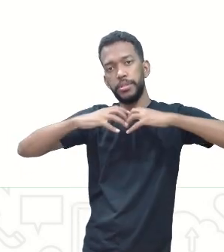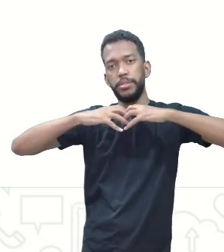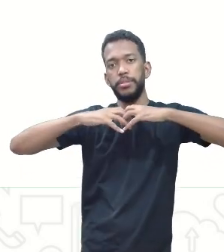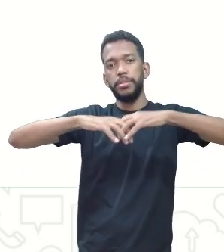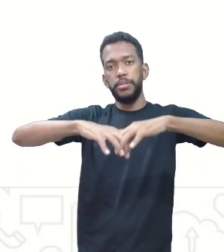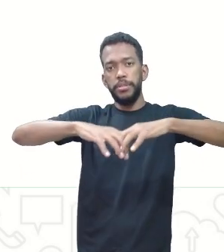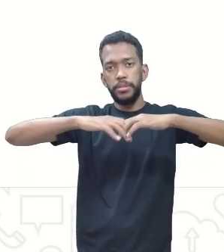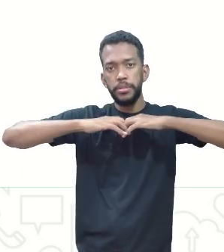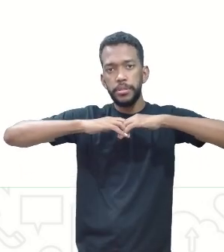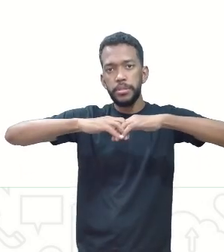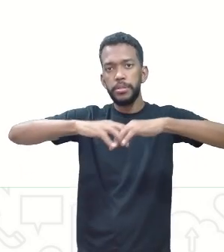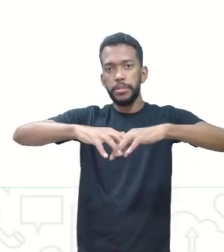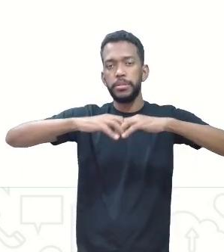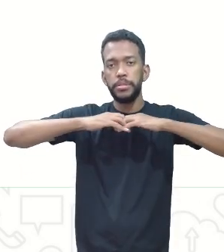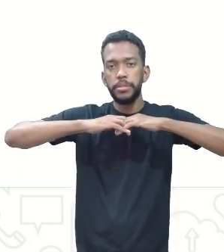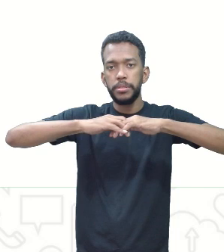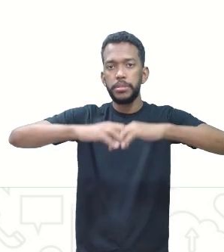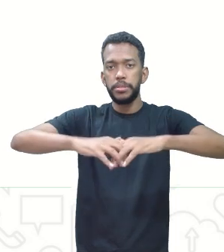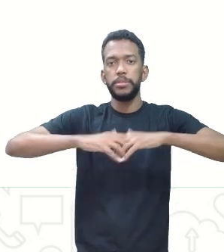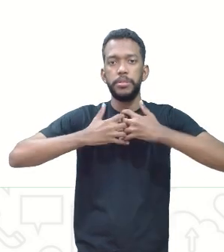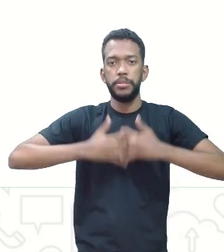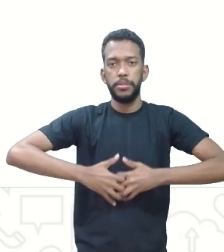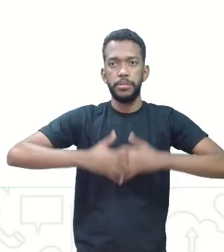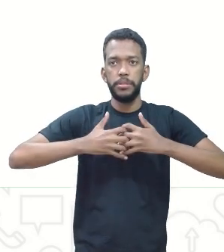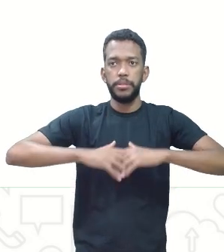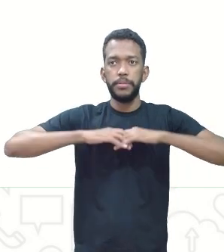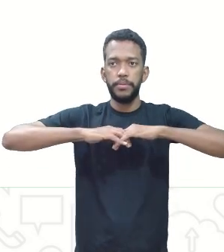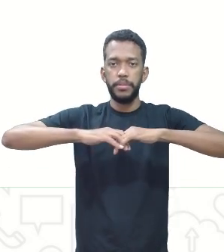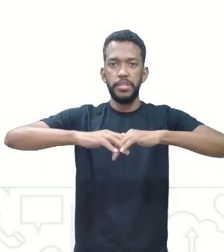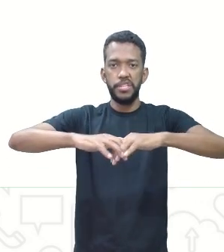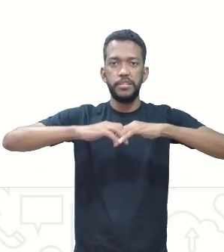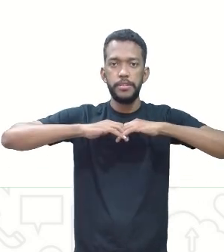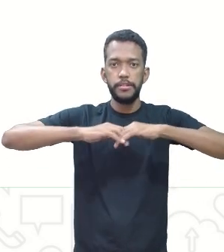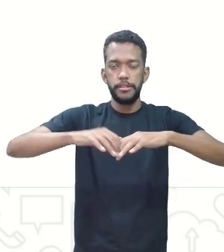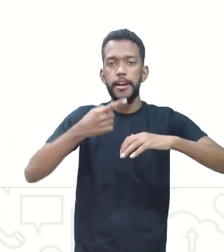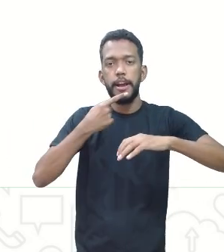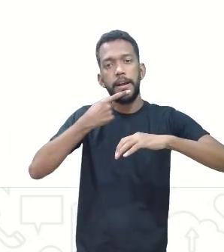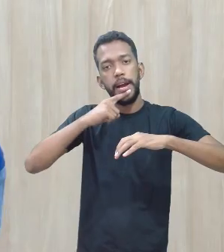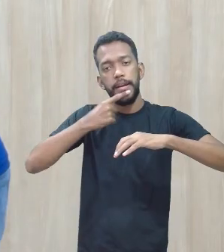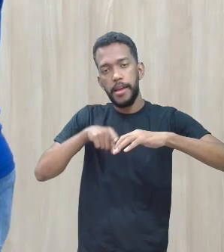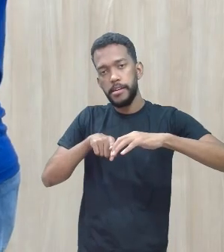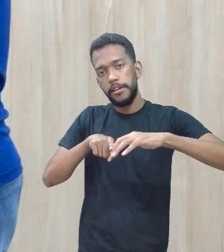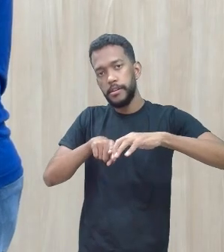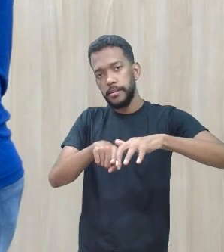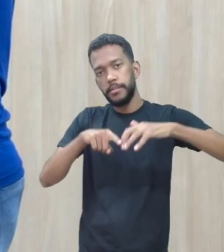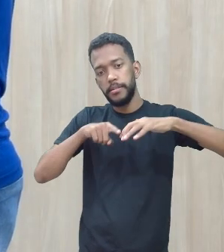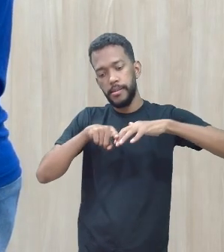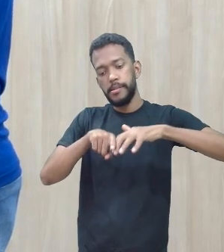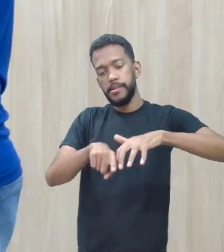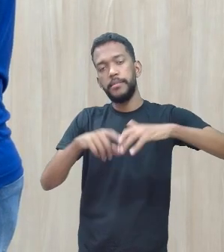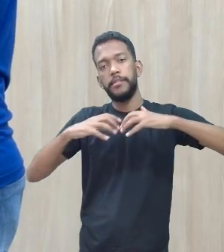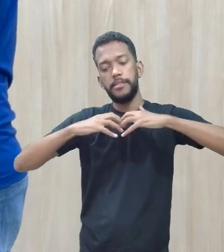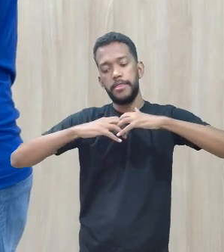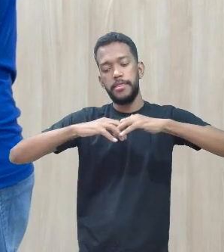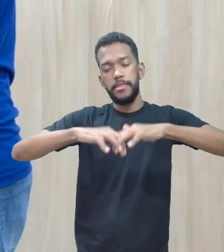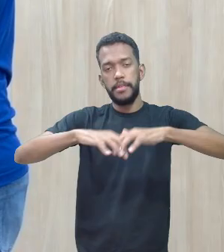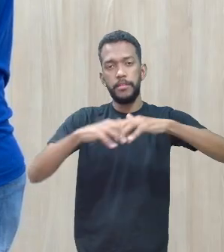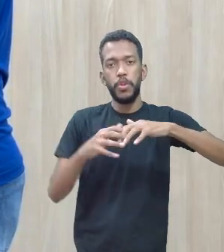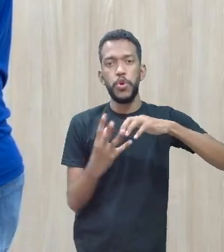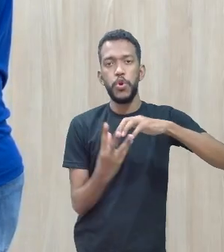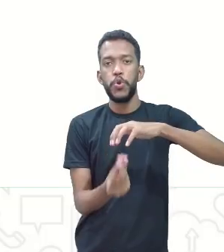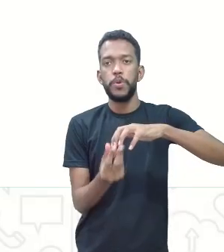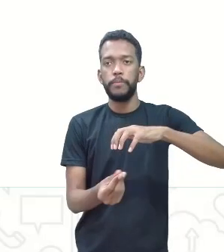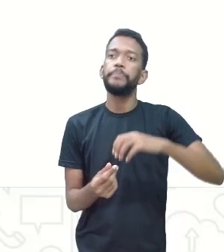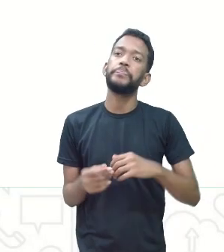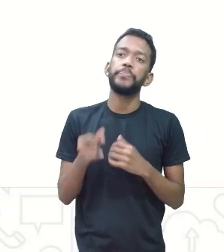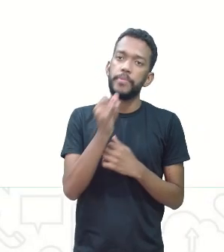né? A moenda. Né? Isso daqui é que era o engenho, né? Propriamente dito. E aqui nós temos um exemplo de um engenho,